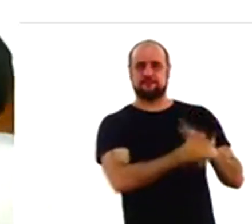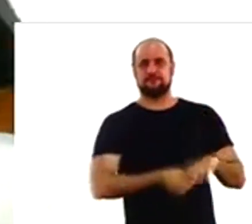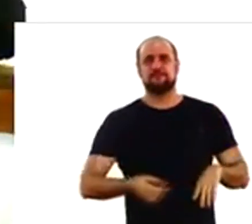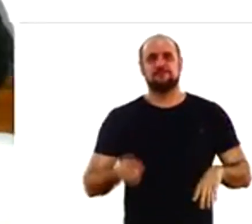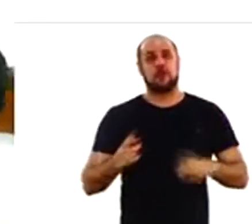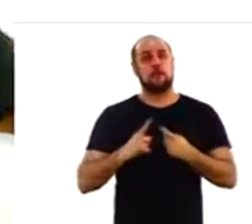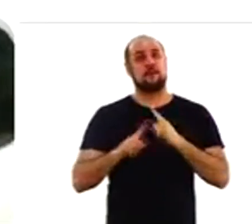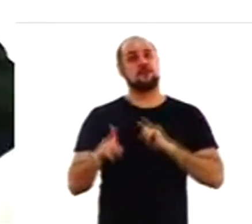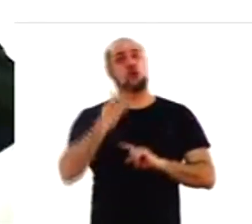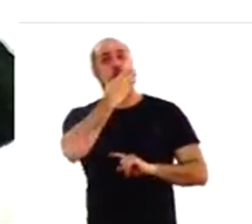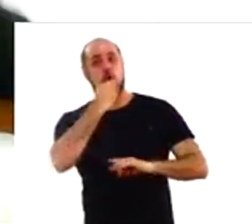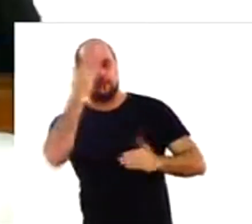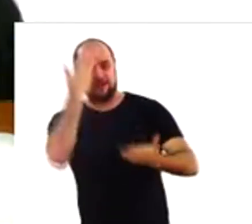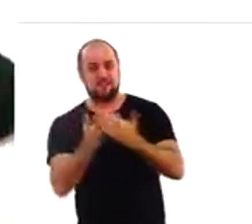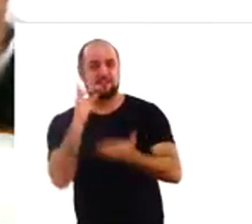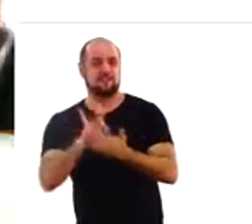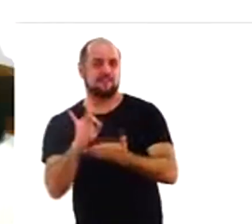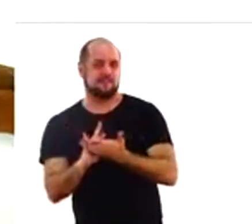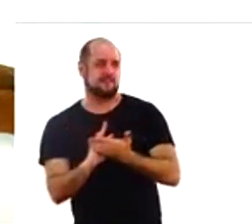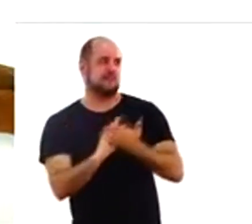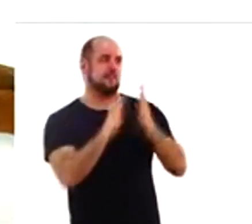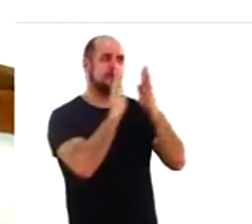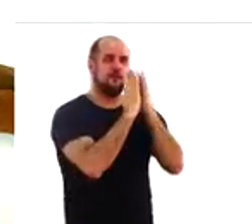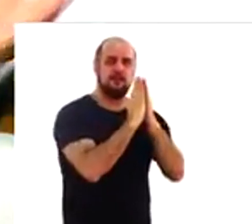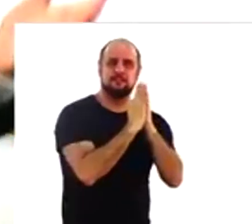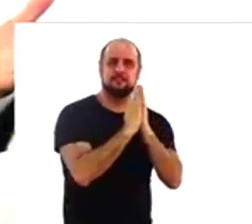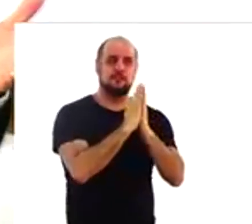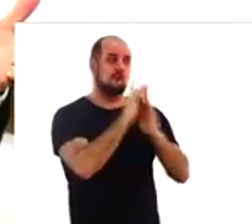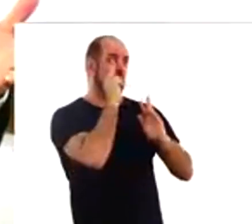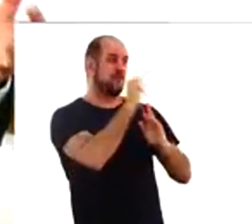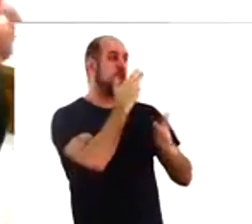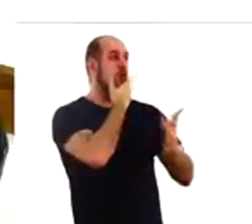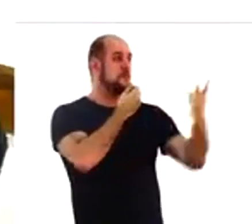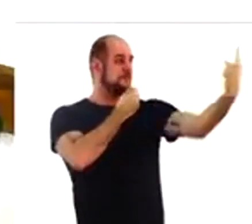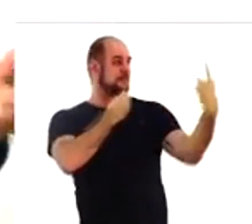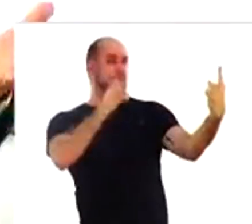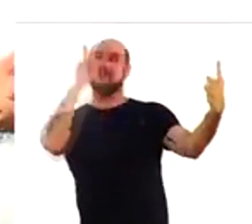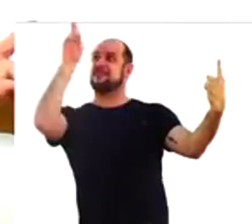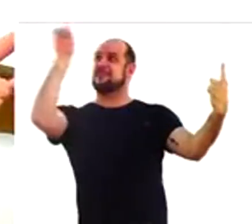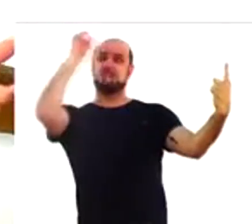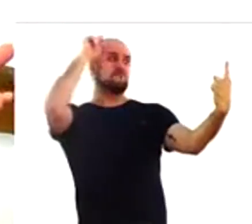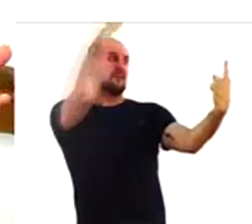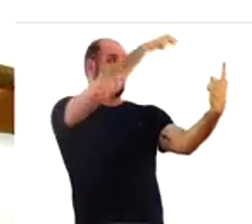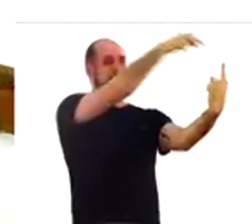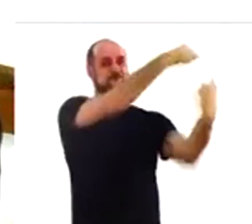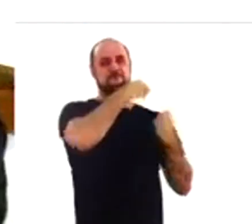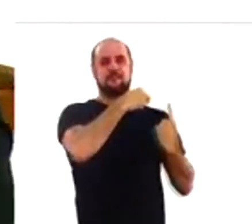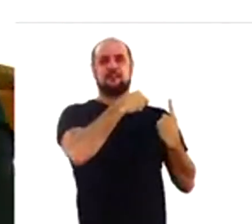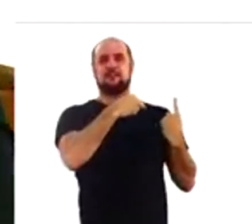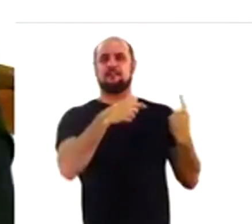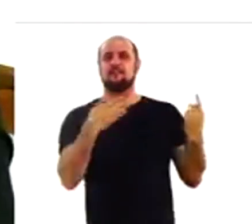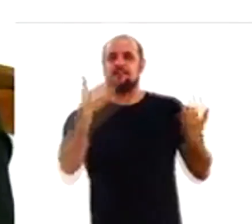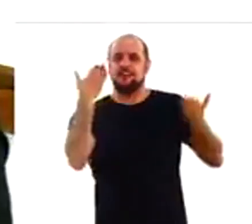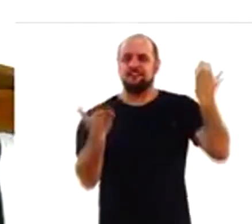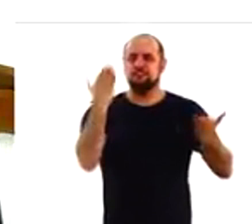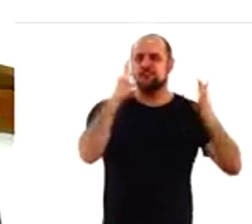disse: você não orou a Deus? Você não pediu que Deus salvasse? E você está vivo? Então você tem que crer. Mas